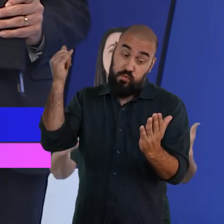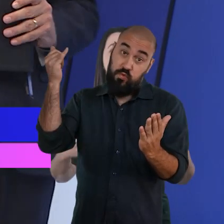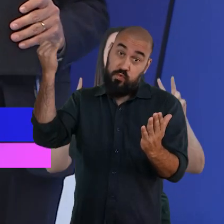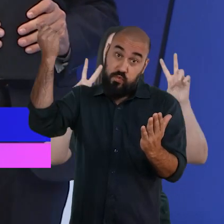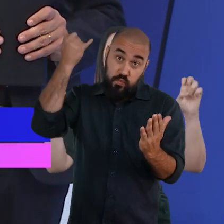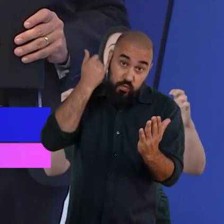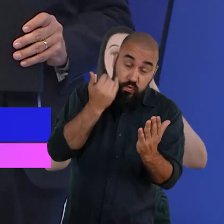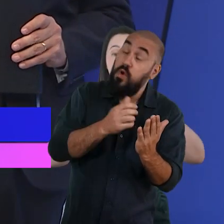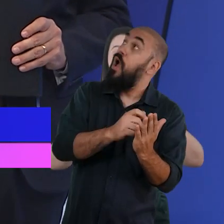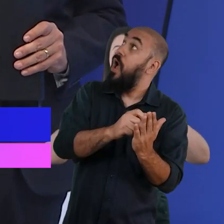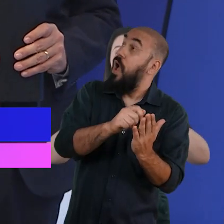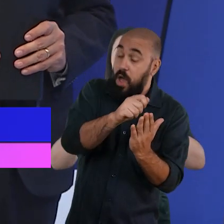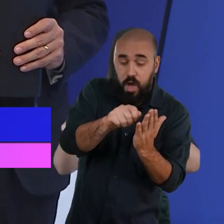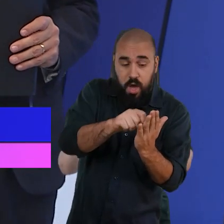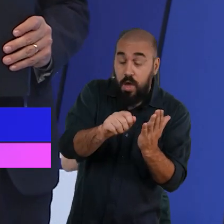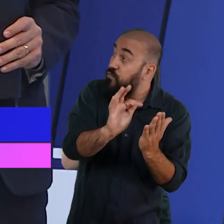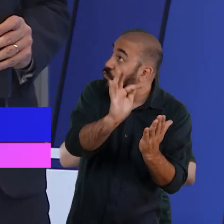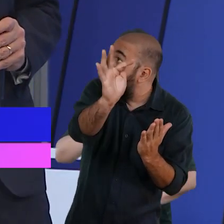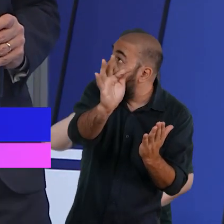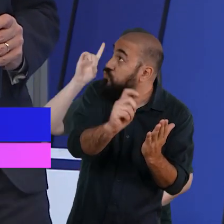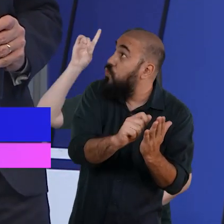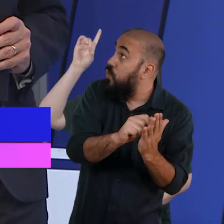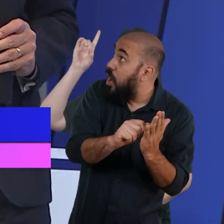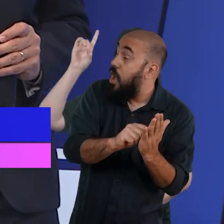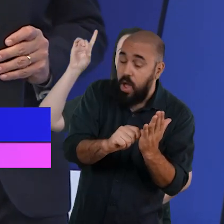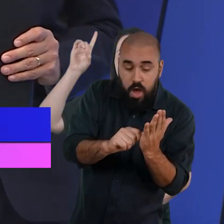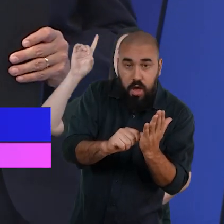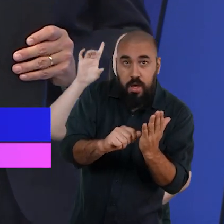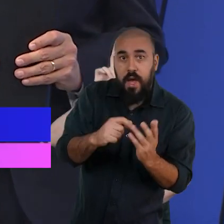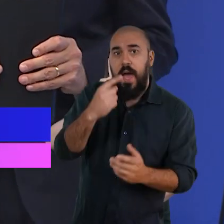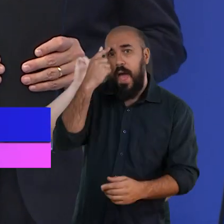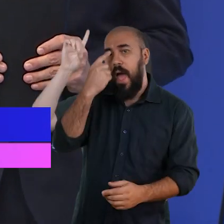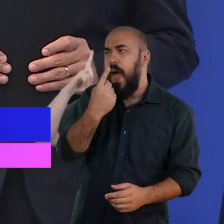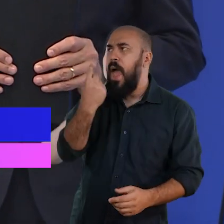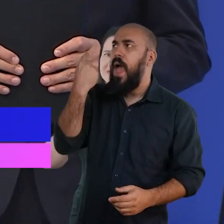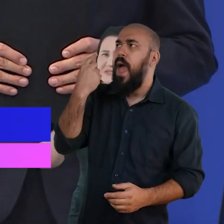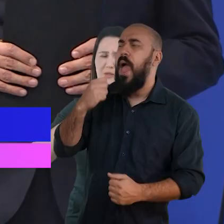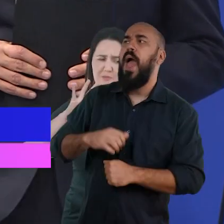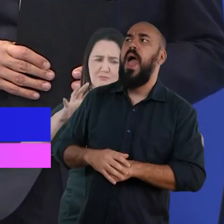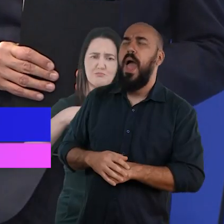a Igreja de Deus. Deus tem o seu povo.